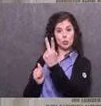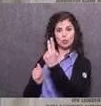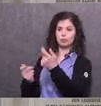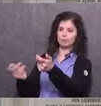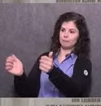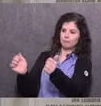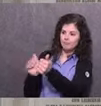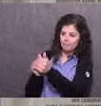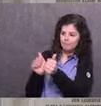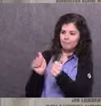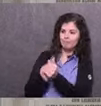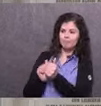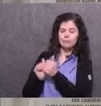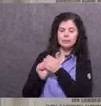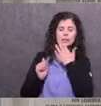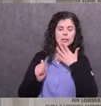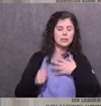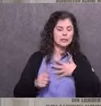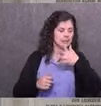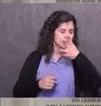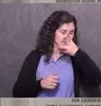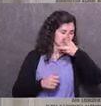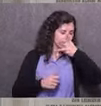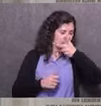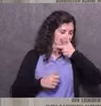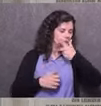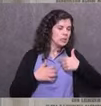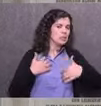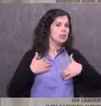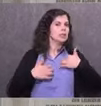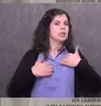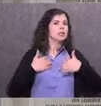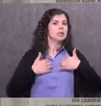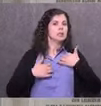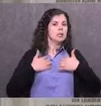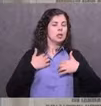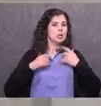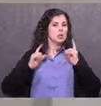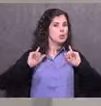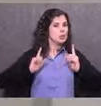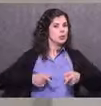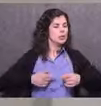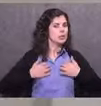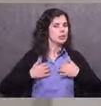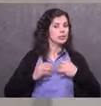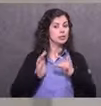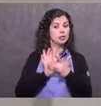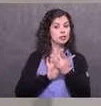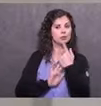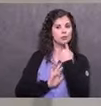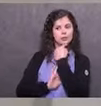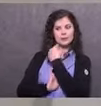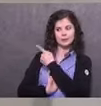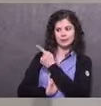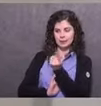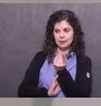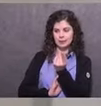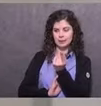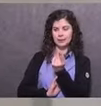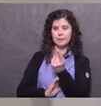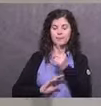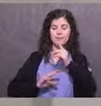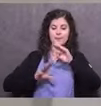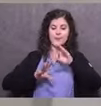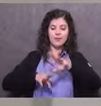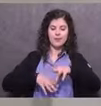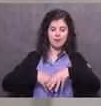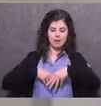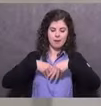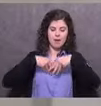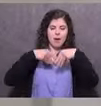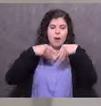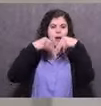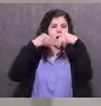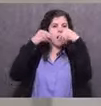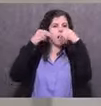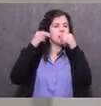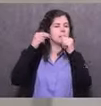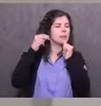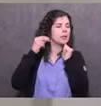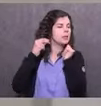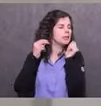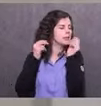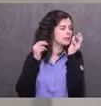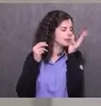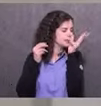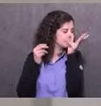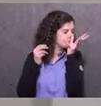entristecer-se e a angustiar-se. Disse-lhes então: a minha alma está numa tristeza de